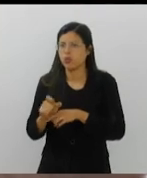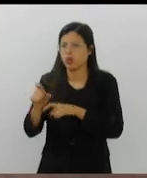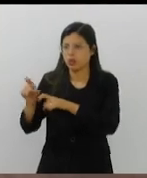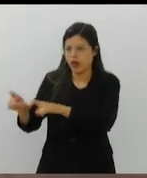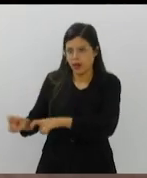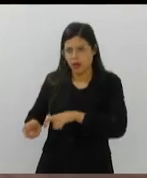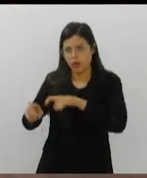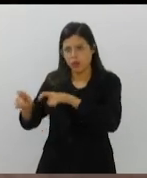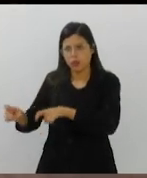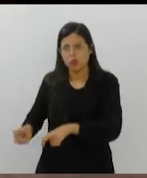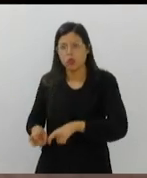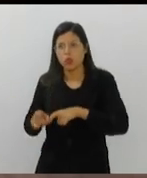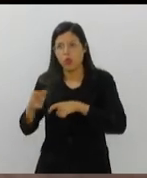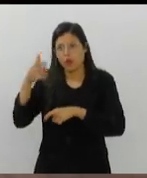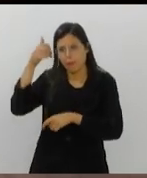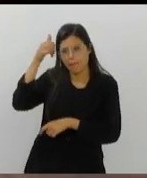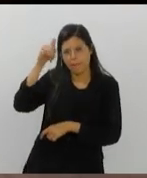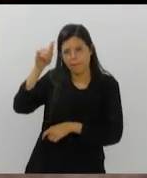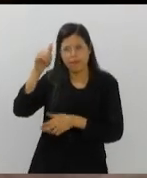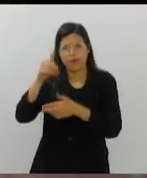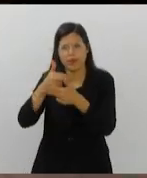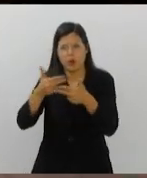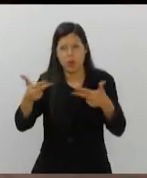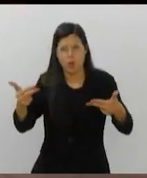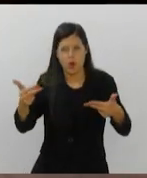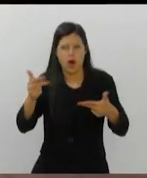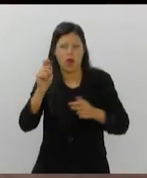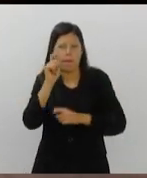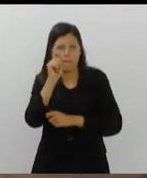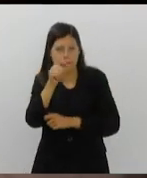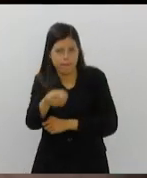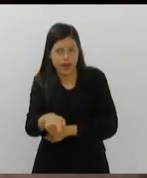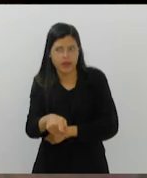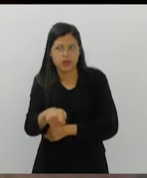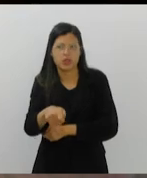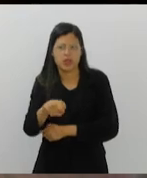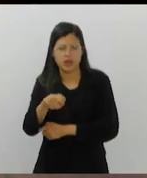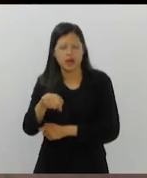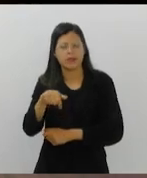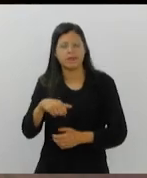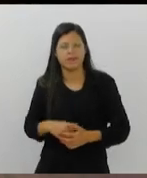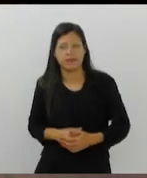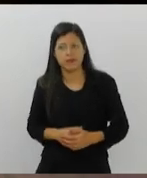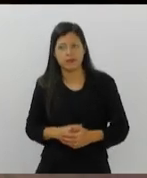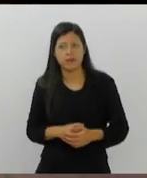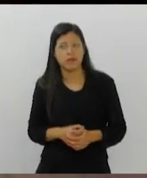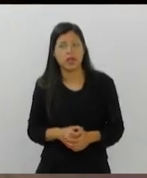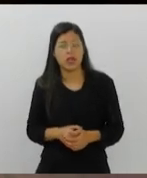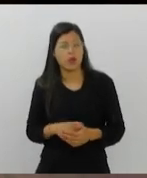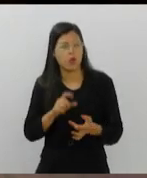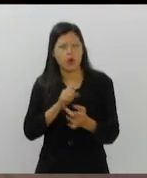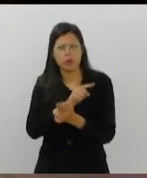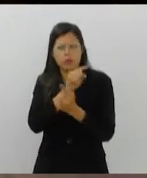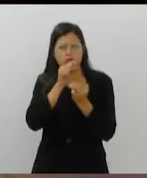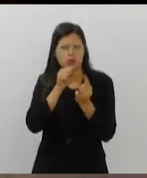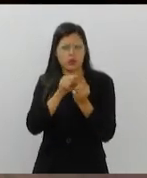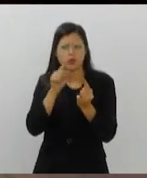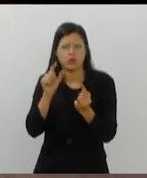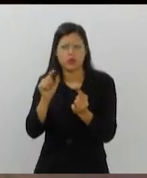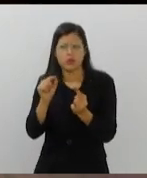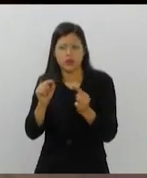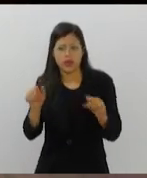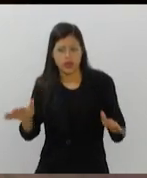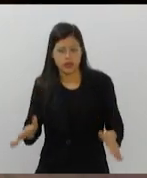Pecuária, Pesca e Abastecimento, a SEAPRA, e a sua finalidade é promover